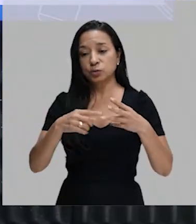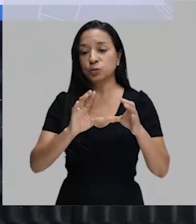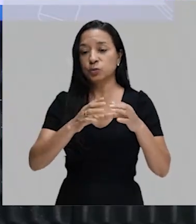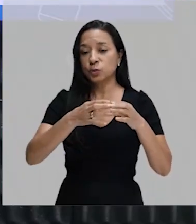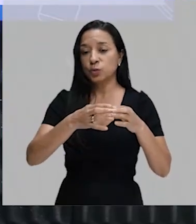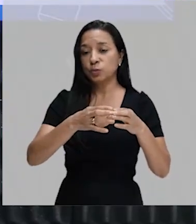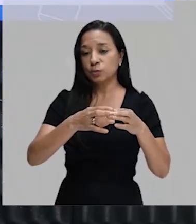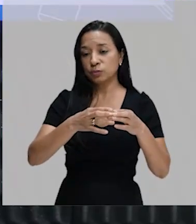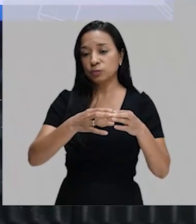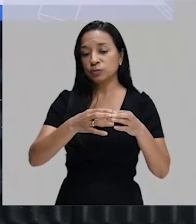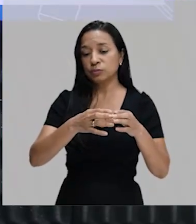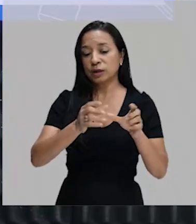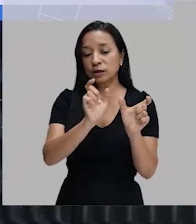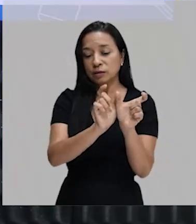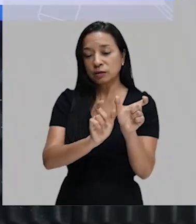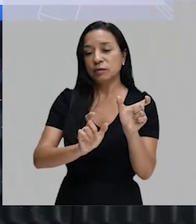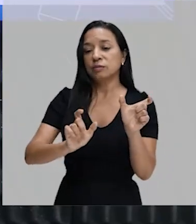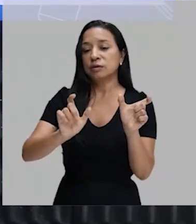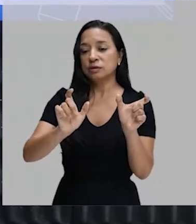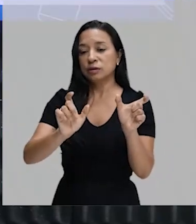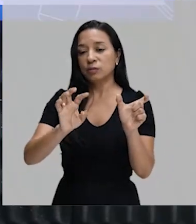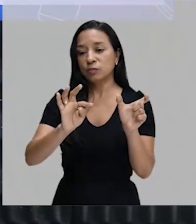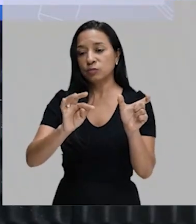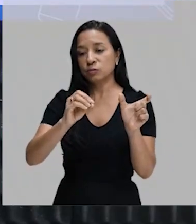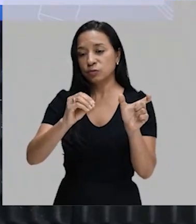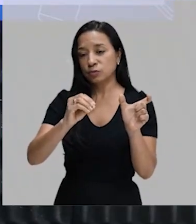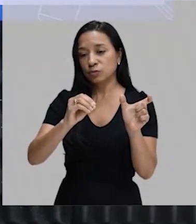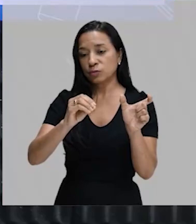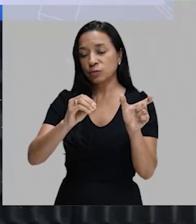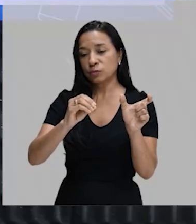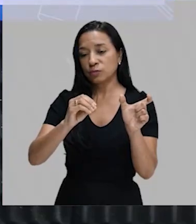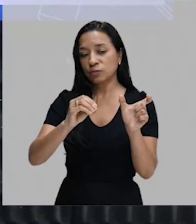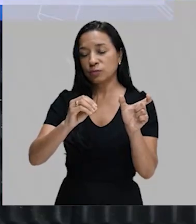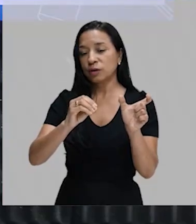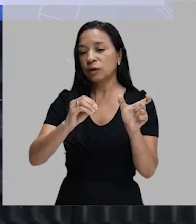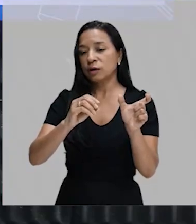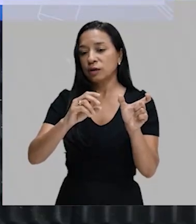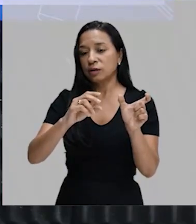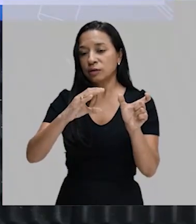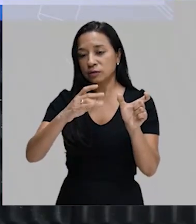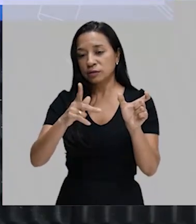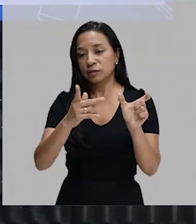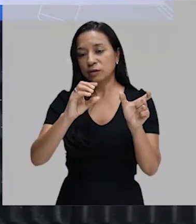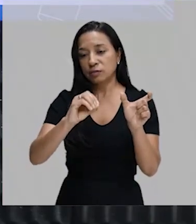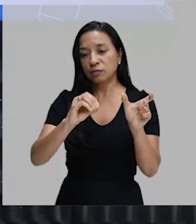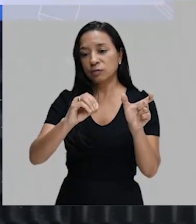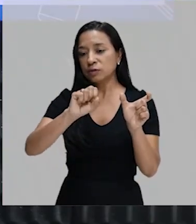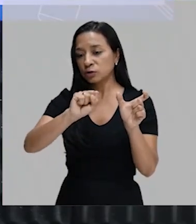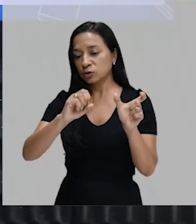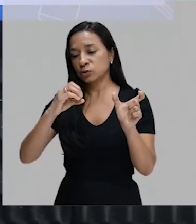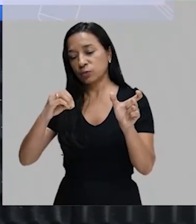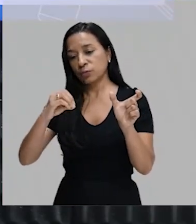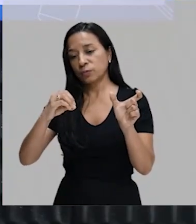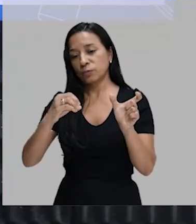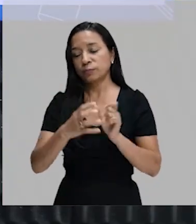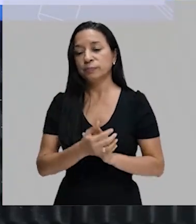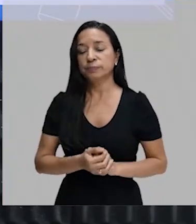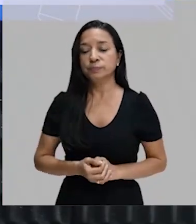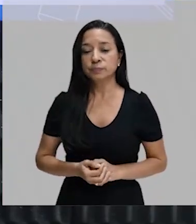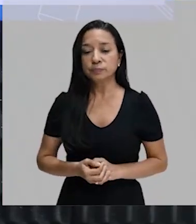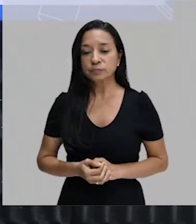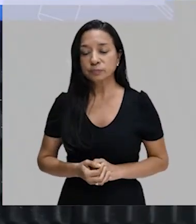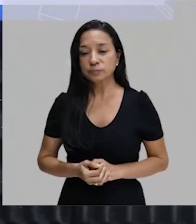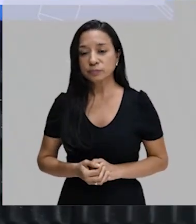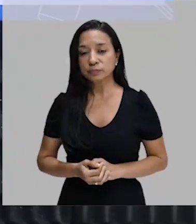tenho 3 grupos de verbos que são irregulares, que terminam em TO, CHO